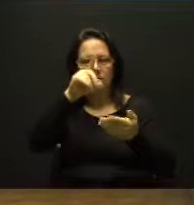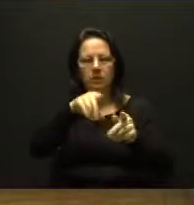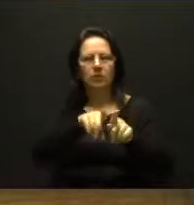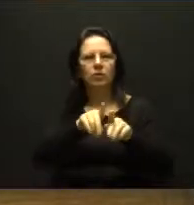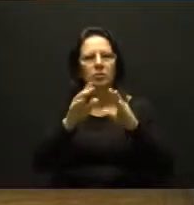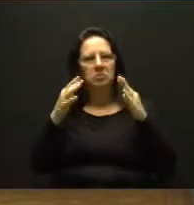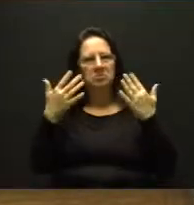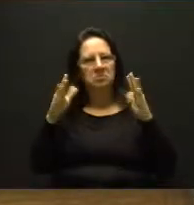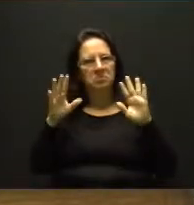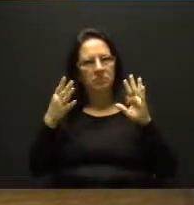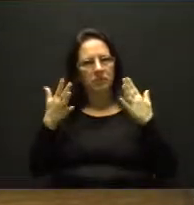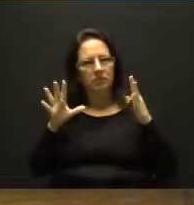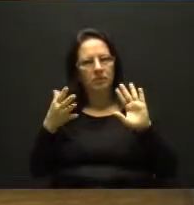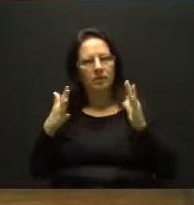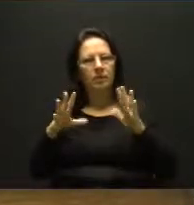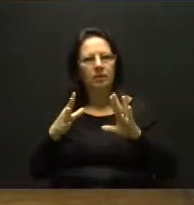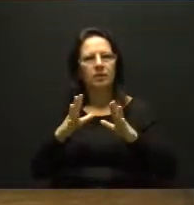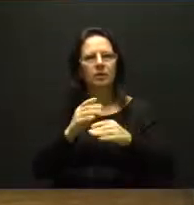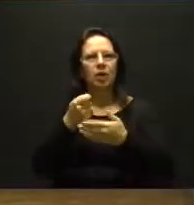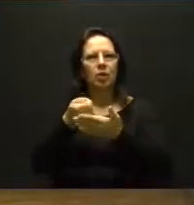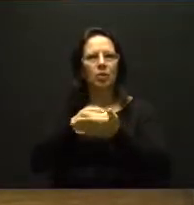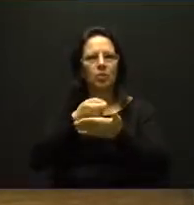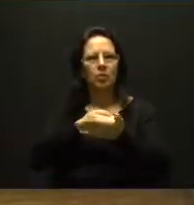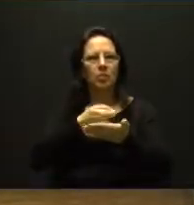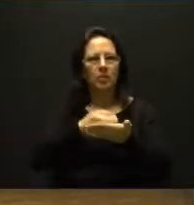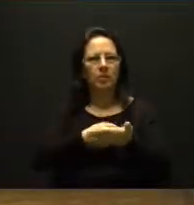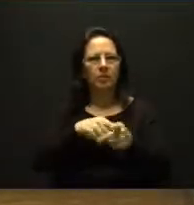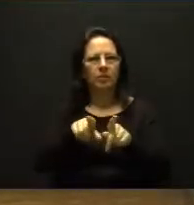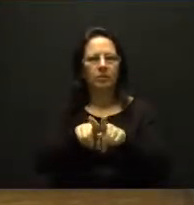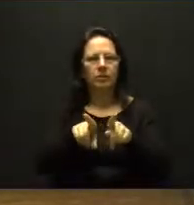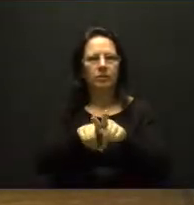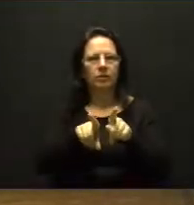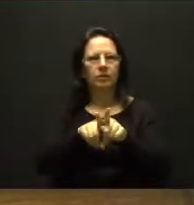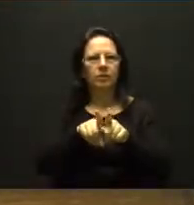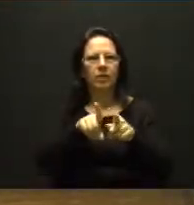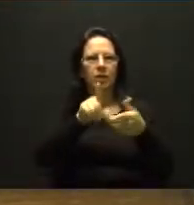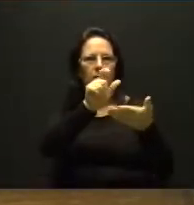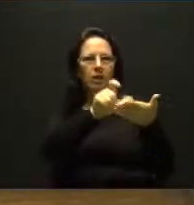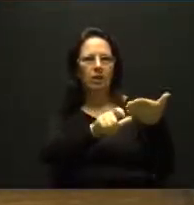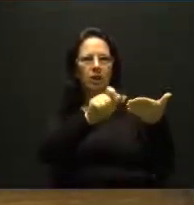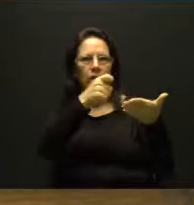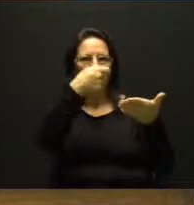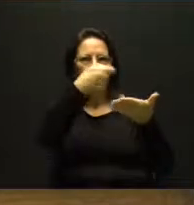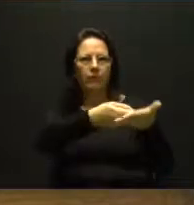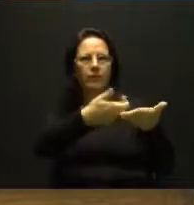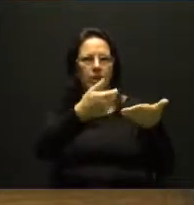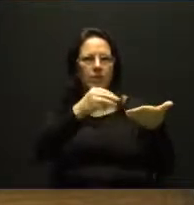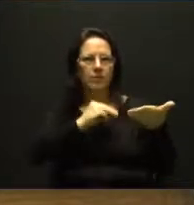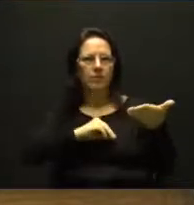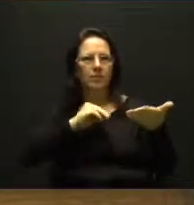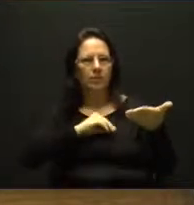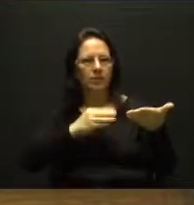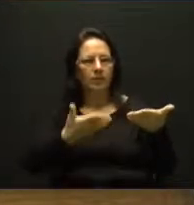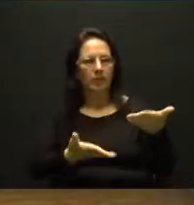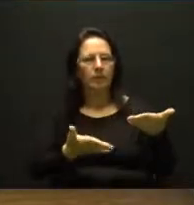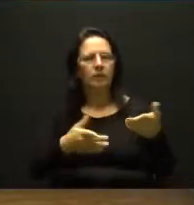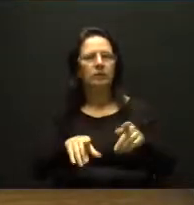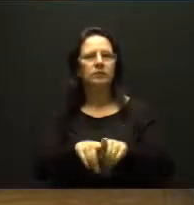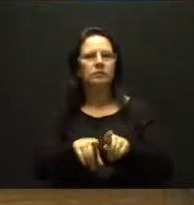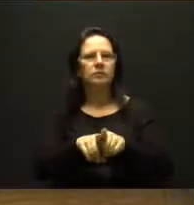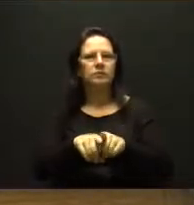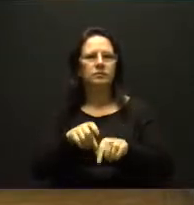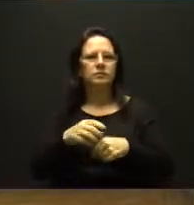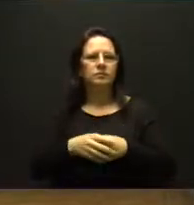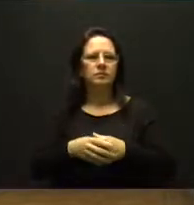parabenizo vossa excelência por estar cobrando também esta fatura e fazer também a quimera do pio